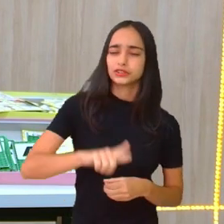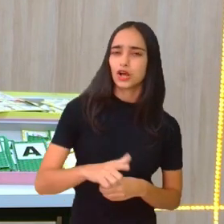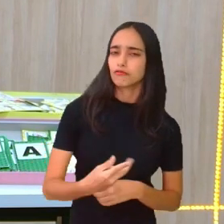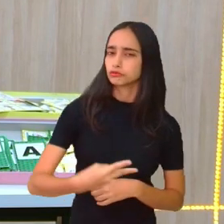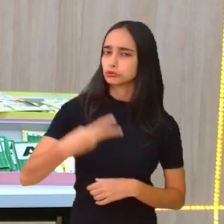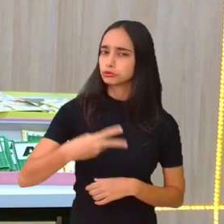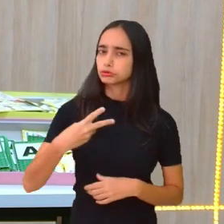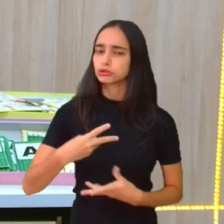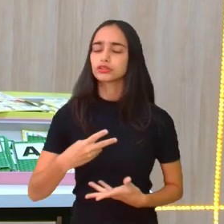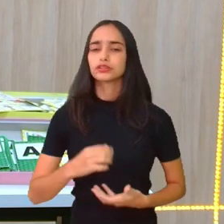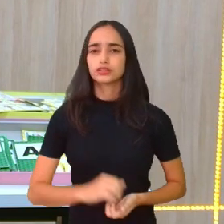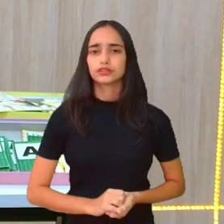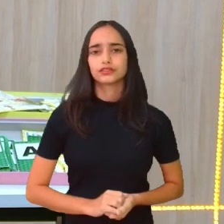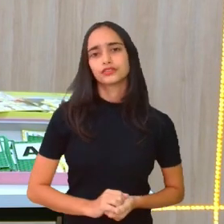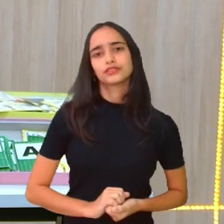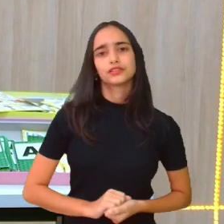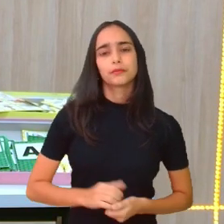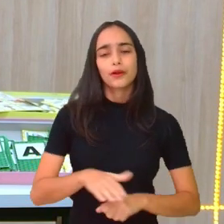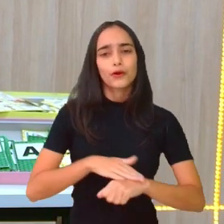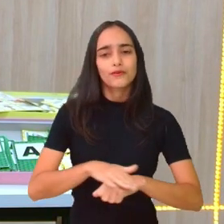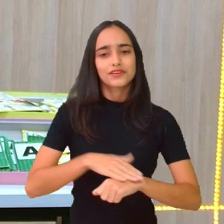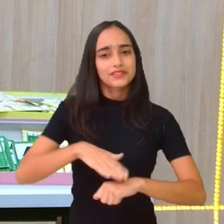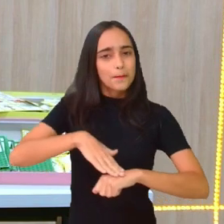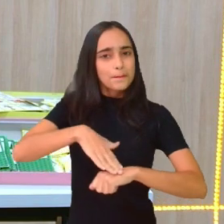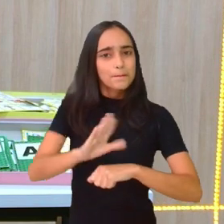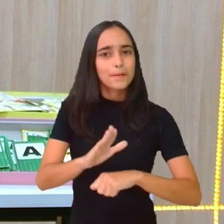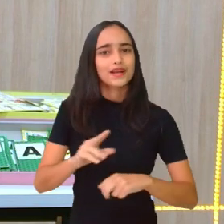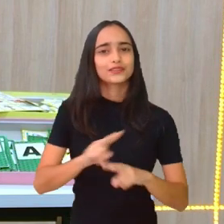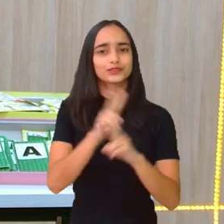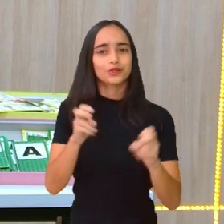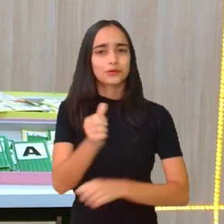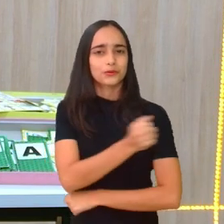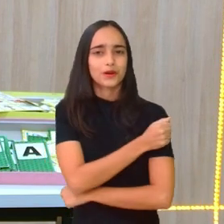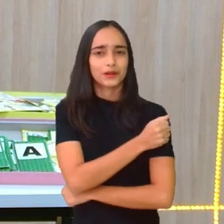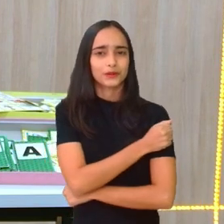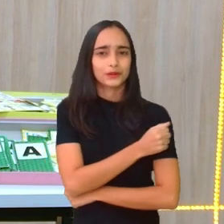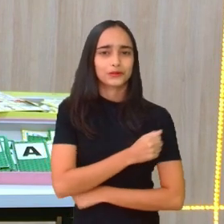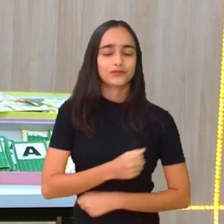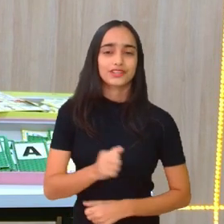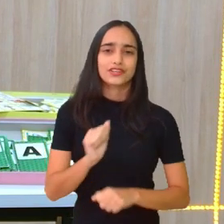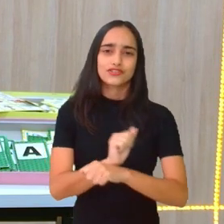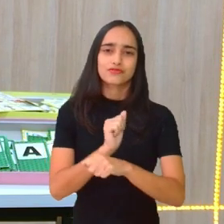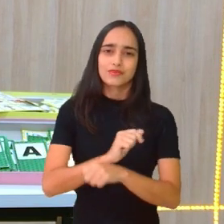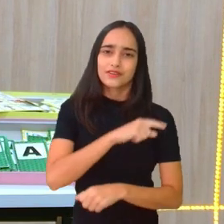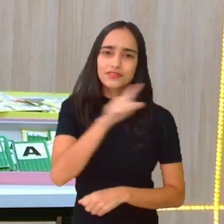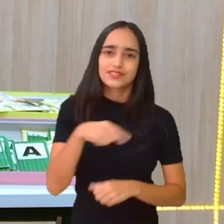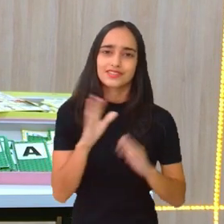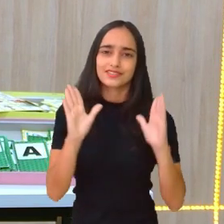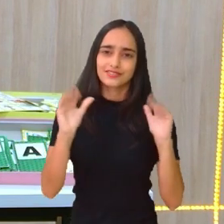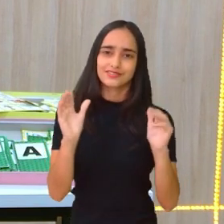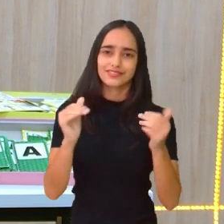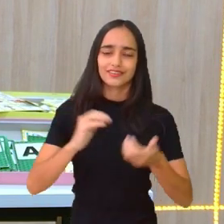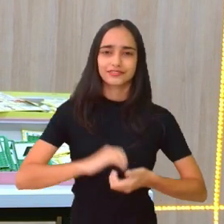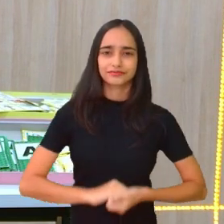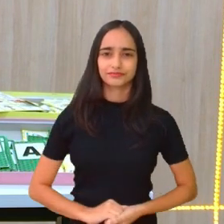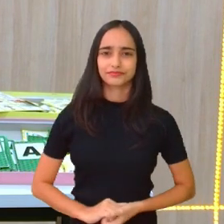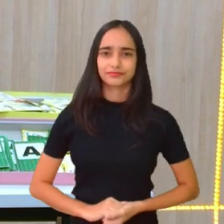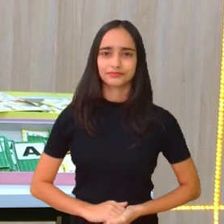pouco, sendo propositivo em relação ao trabalho com o estudante com dislexia. Aguardo vocês. Tchau, tchau.